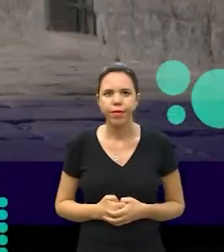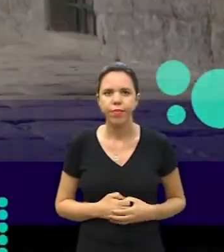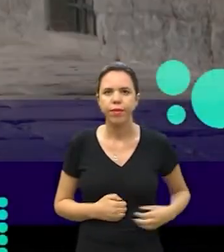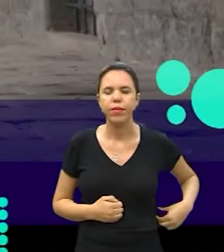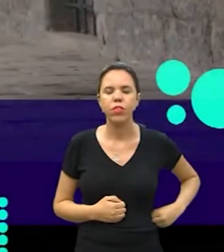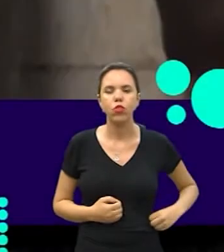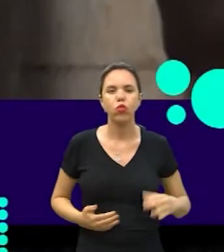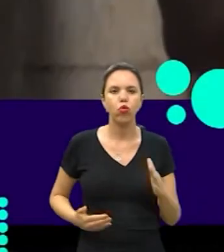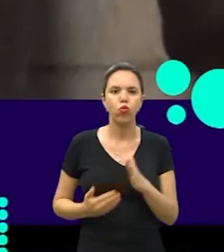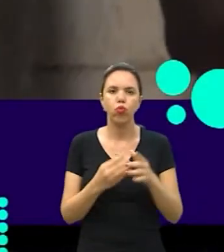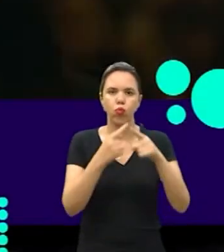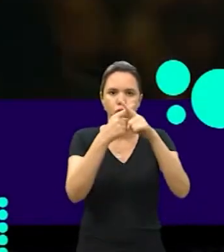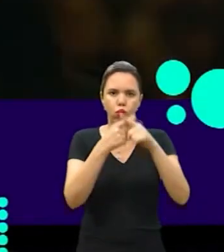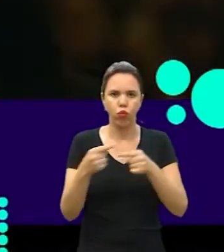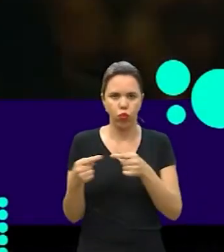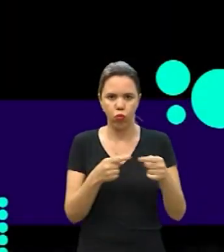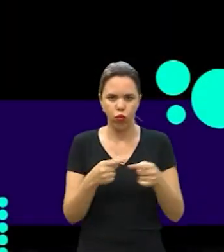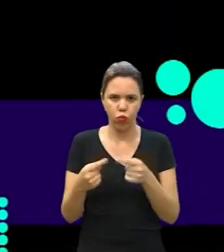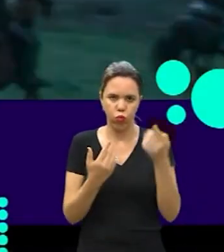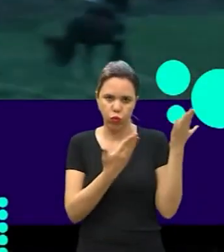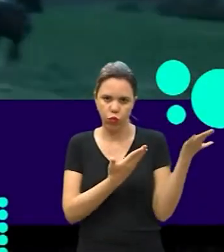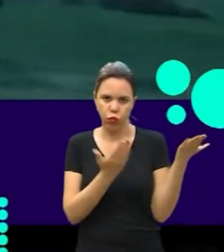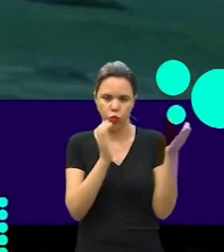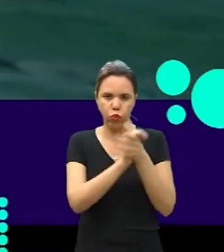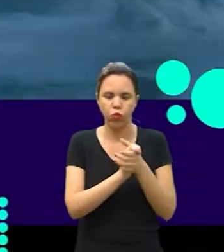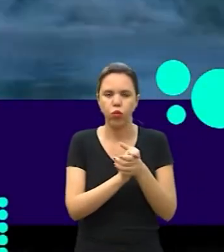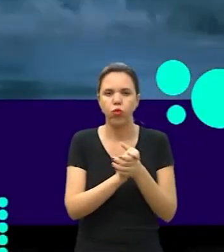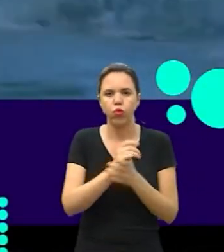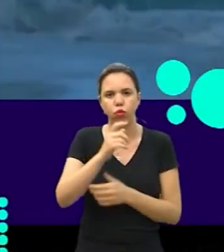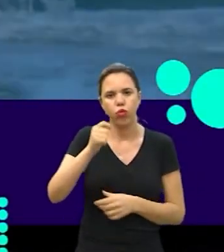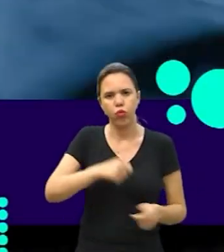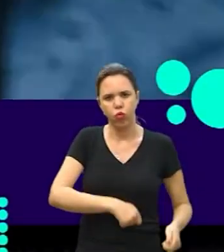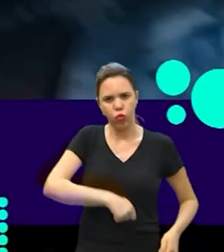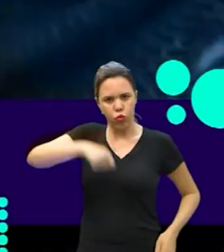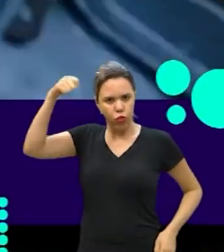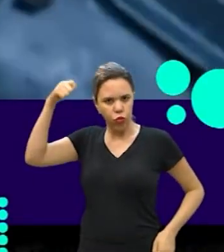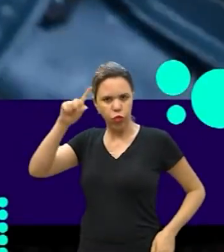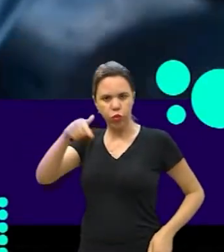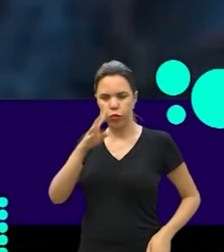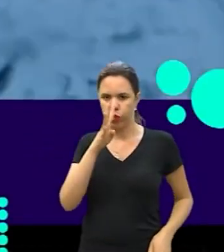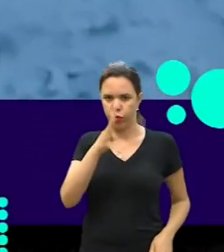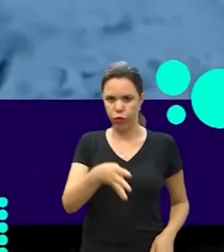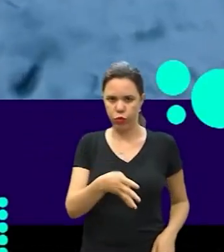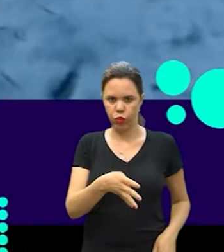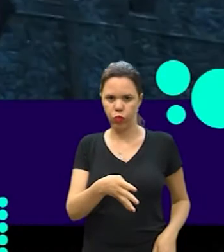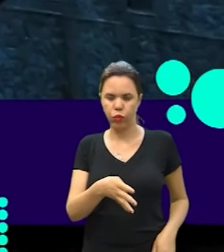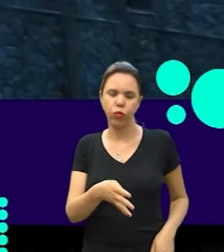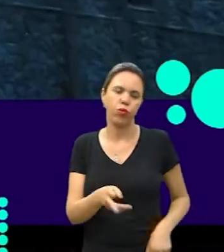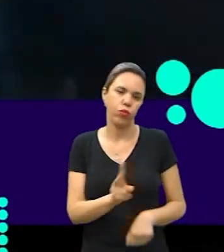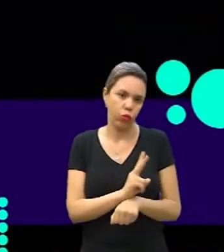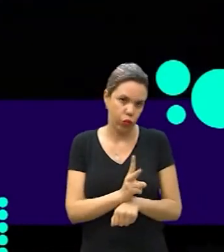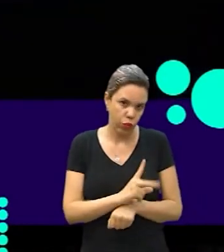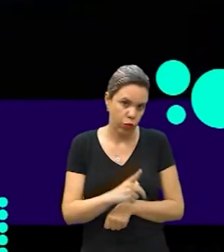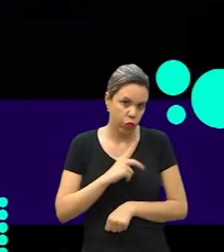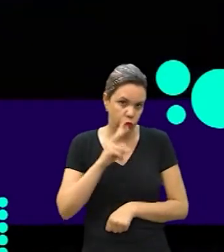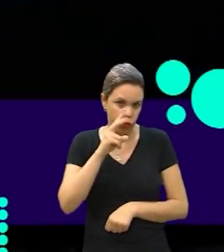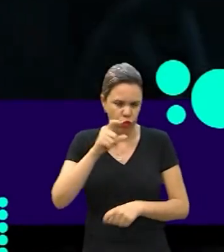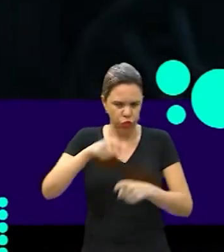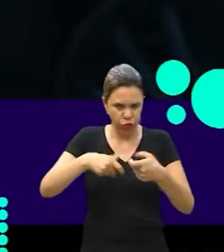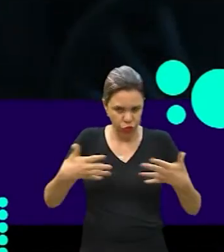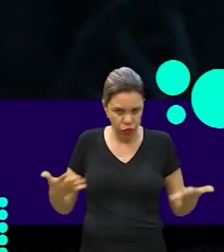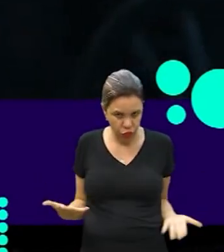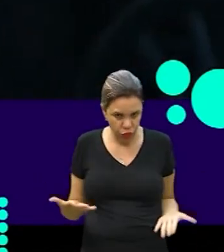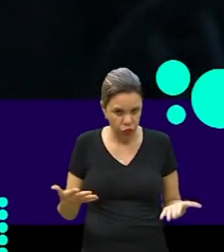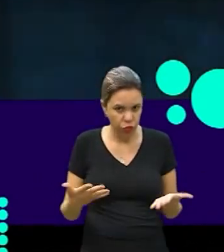Em O Último Duelo, Marguerite é casada com o cavaleiro Jean. Após acusar o escudeiro Jacques de tê-la